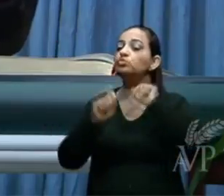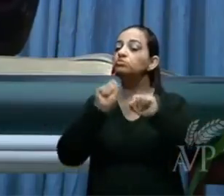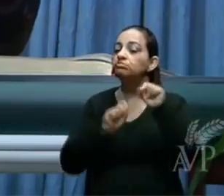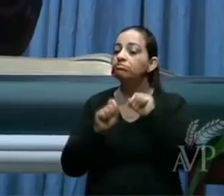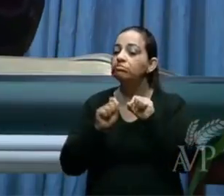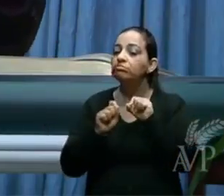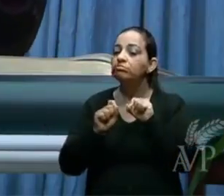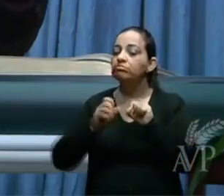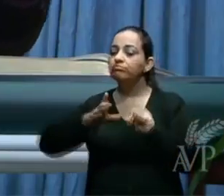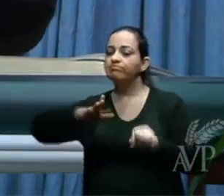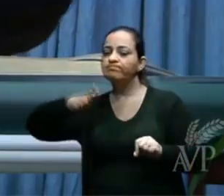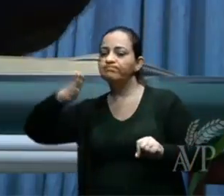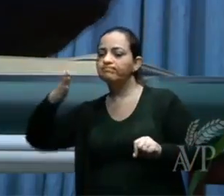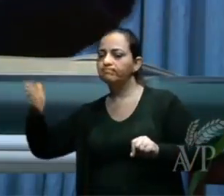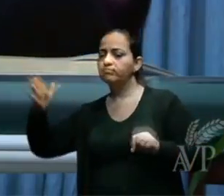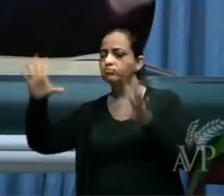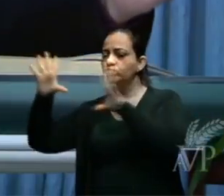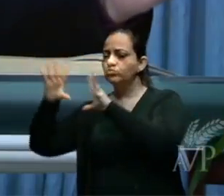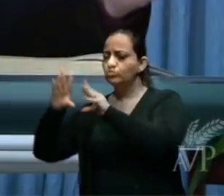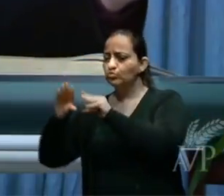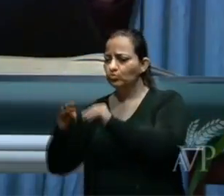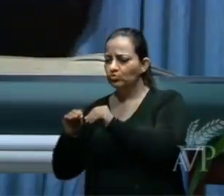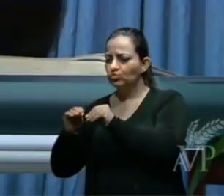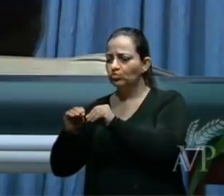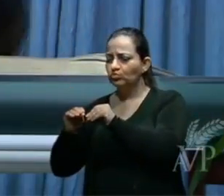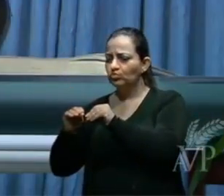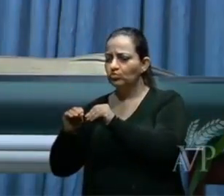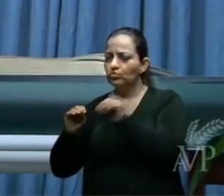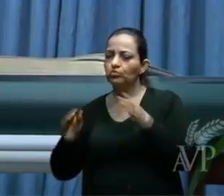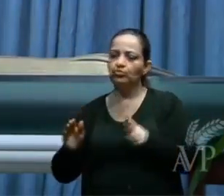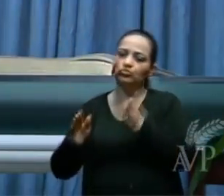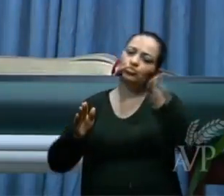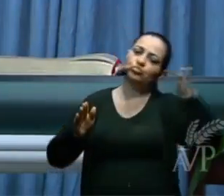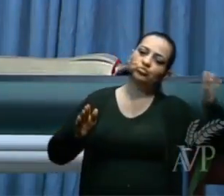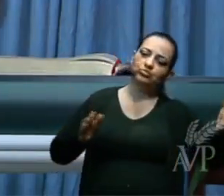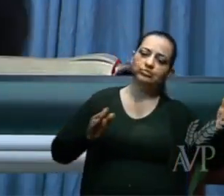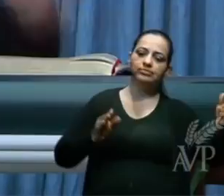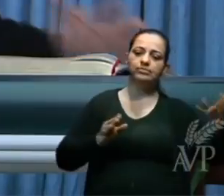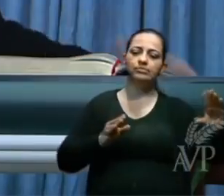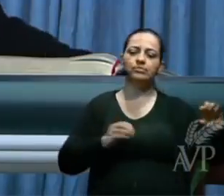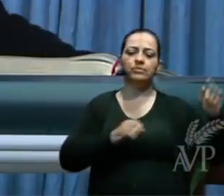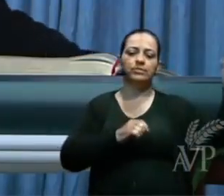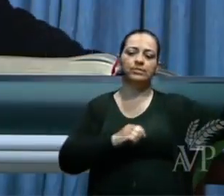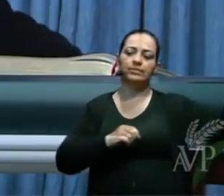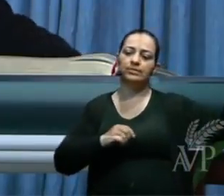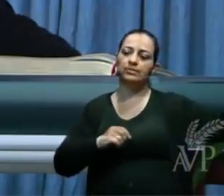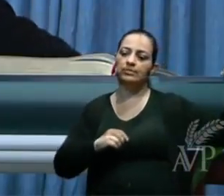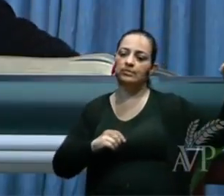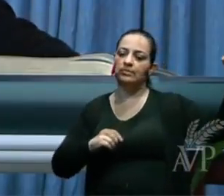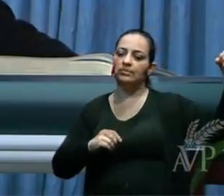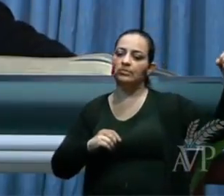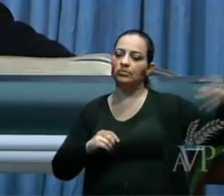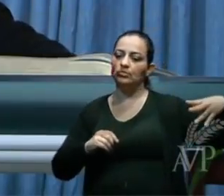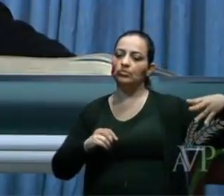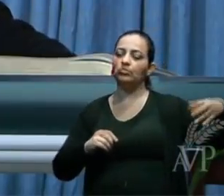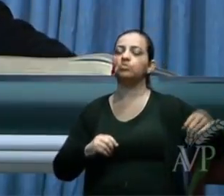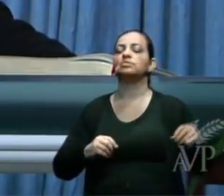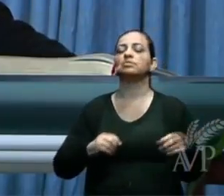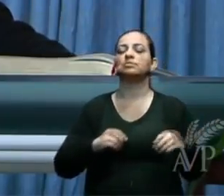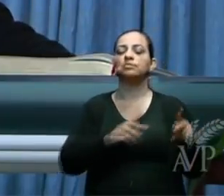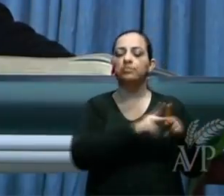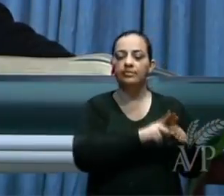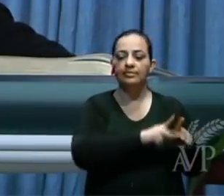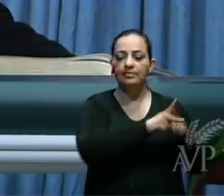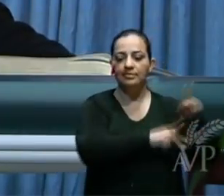de um lado a escuridão para os egípcios do outro lado é luz para os